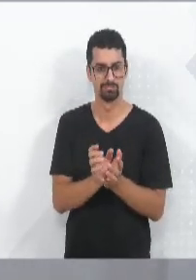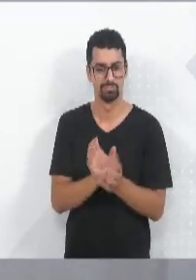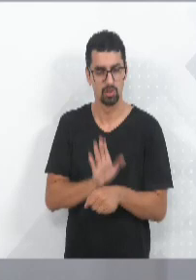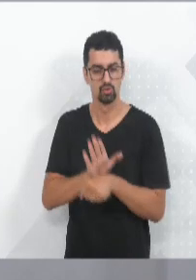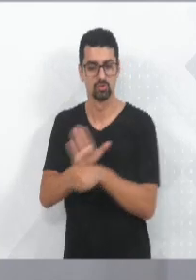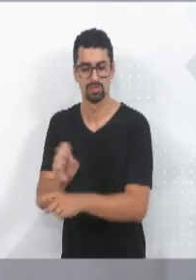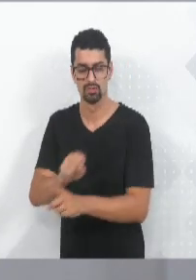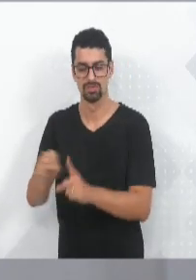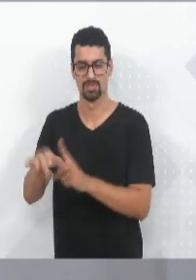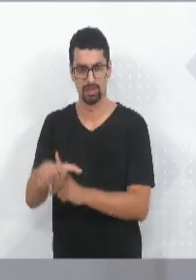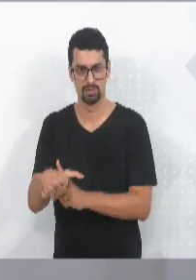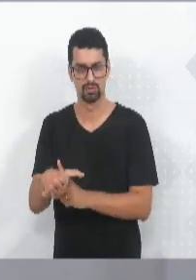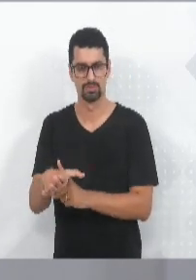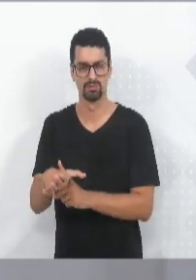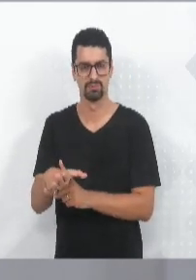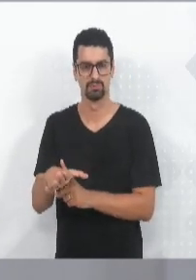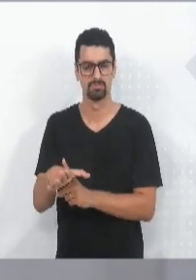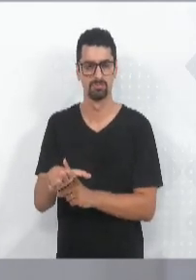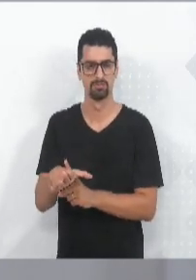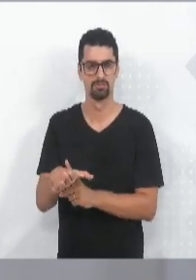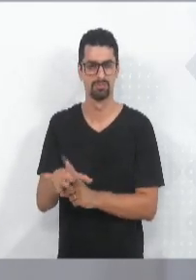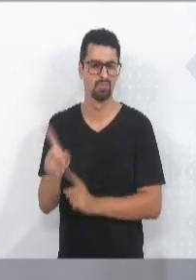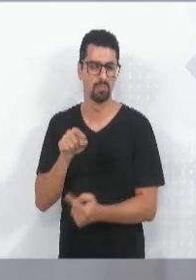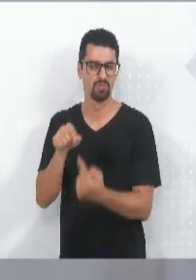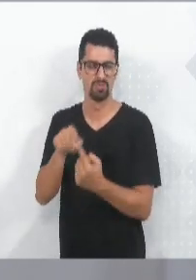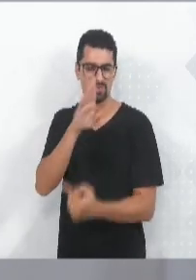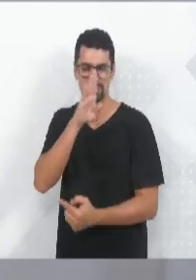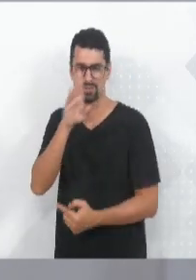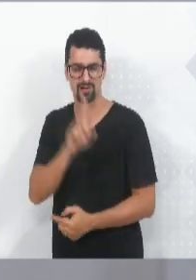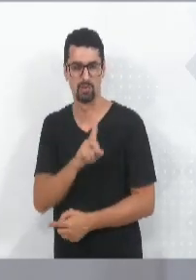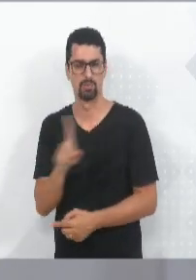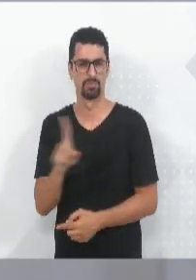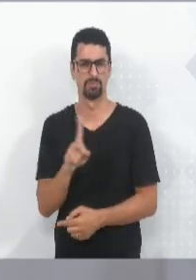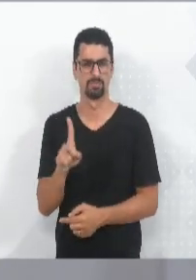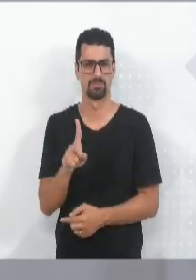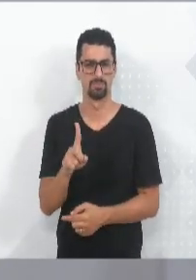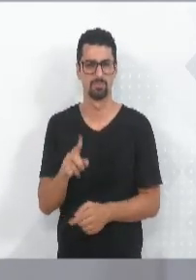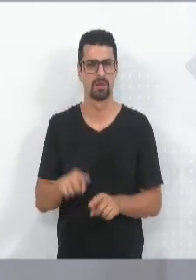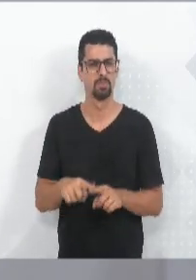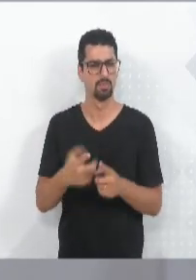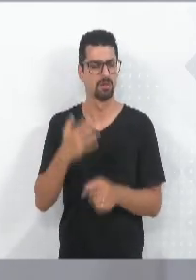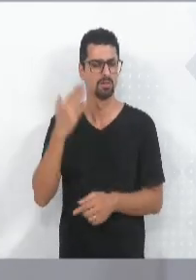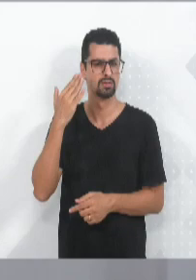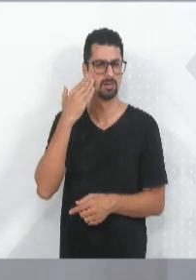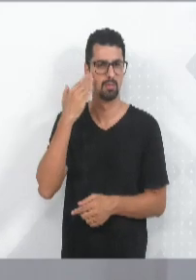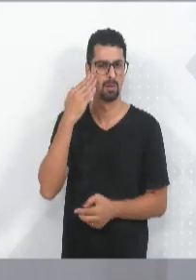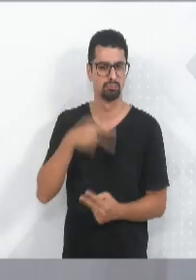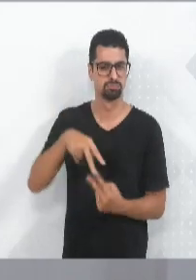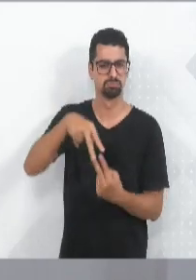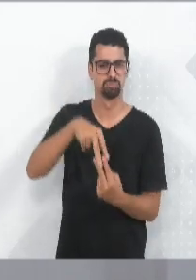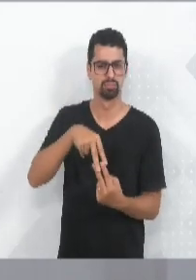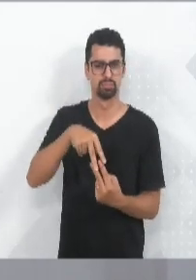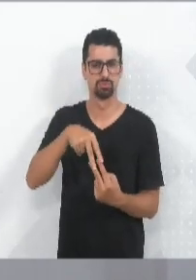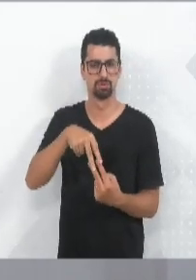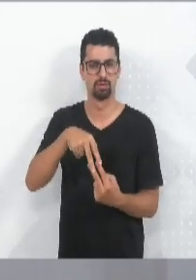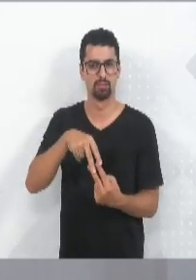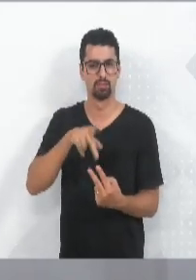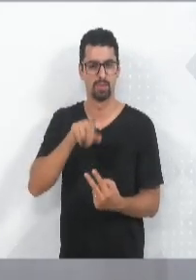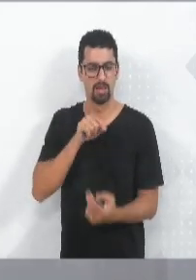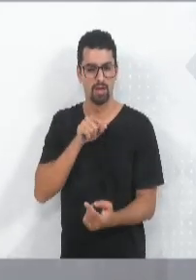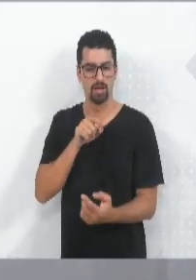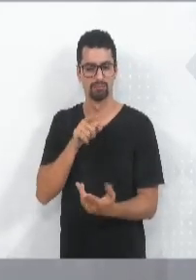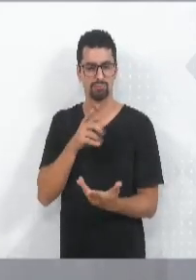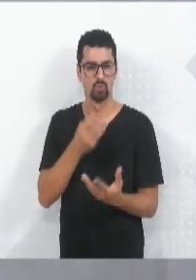atribuições Entretanto a Maçonaria como sabemos ela é a instituição mais organizada